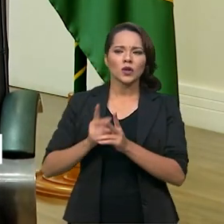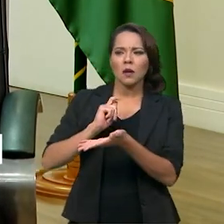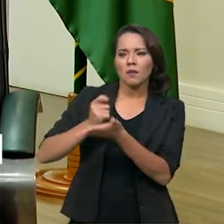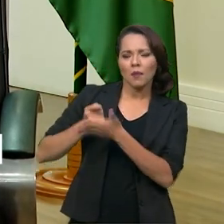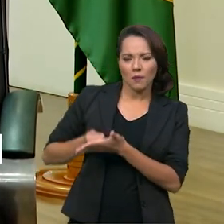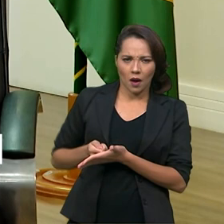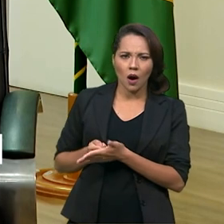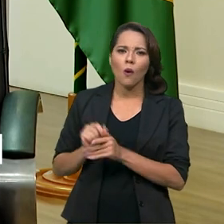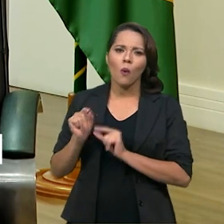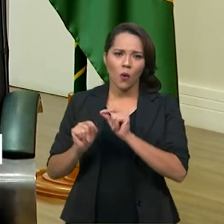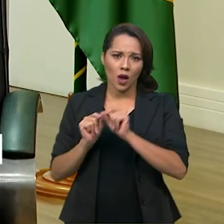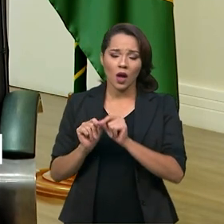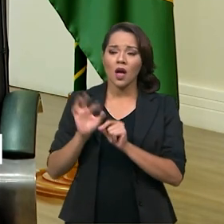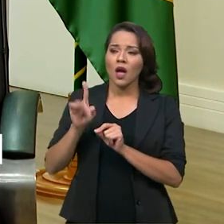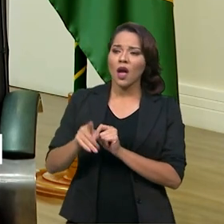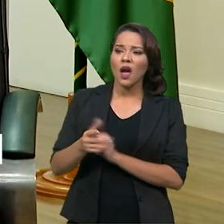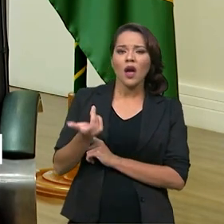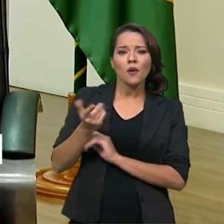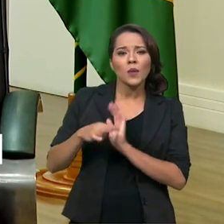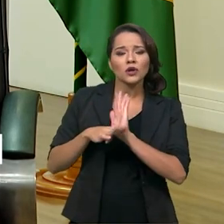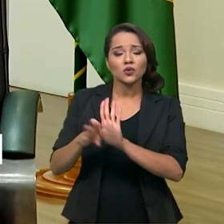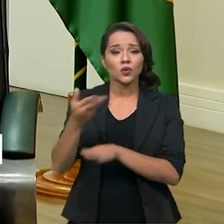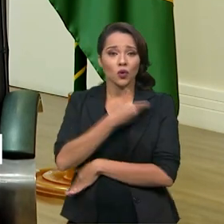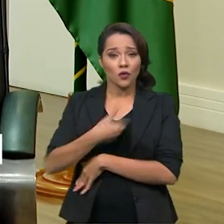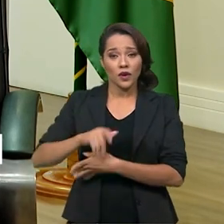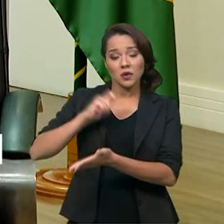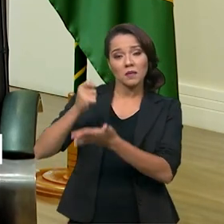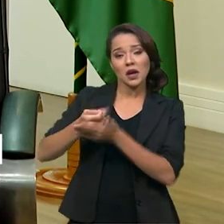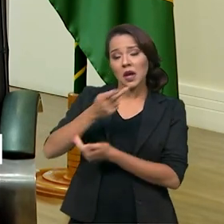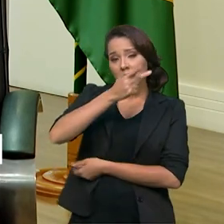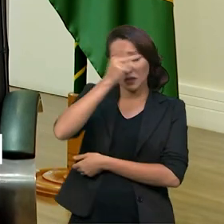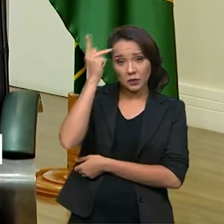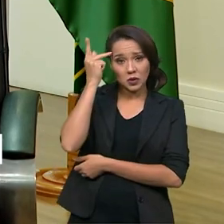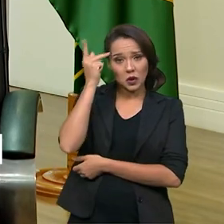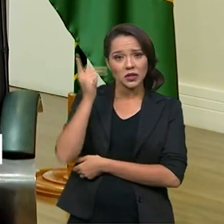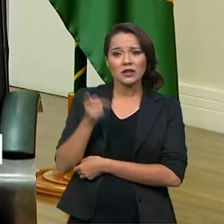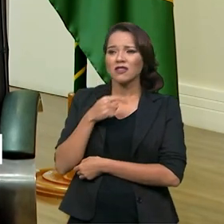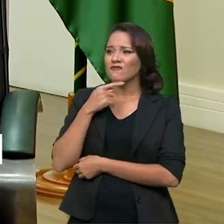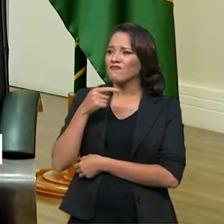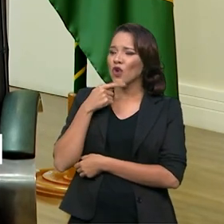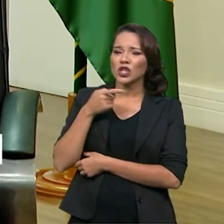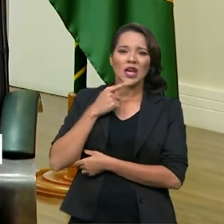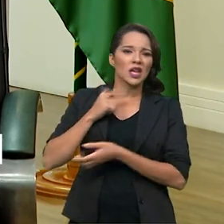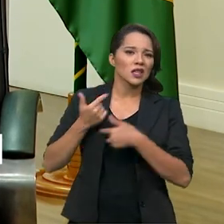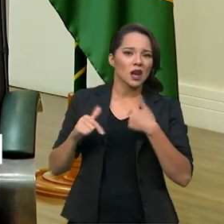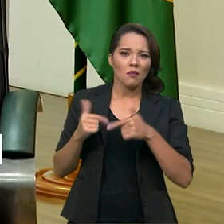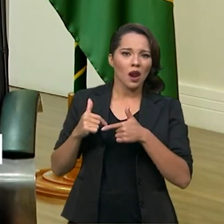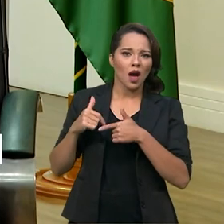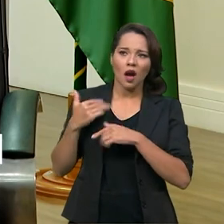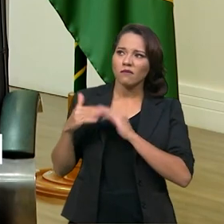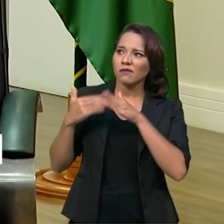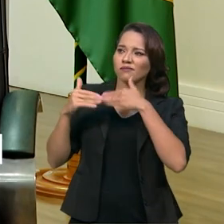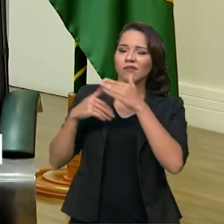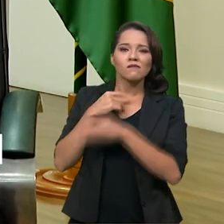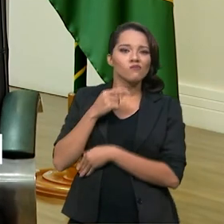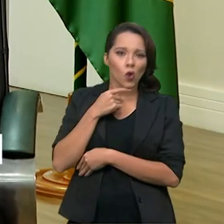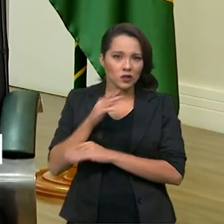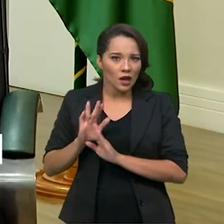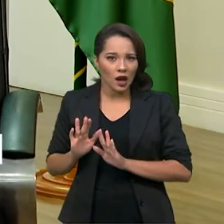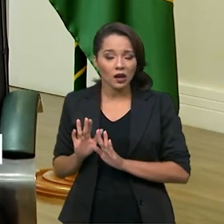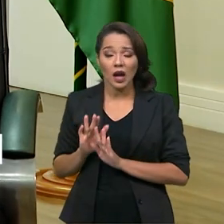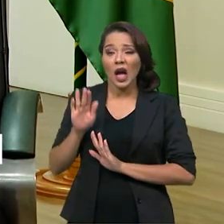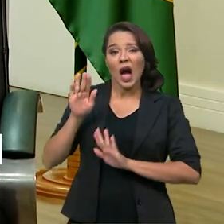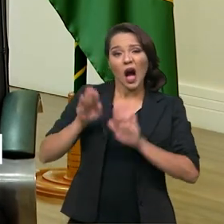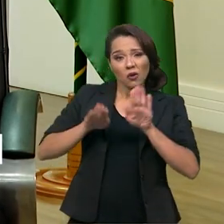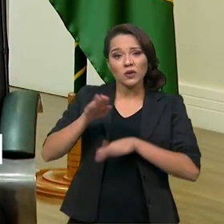ou seja, é aquele benefício que o governo paga para as pessoas que não têm mais condições de desenvolver suas atividades.